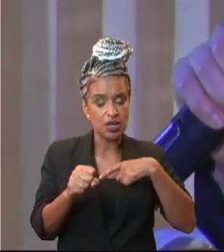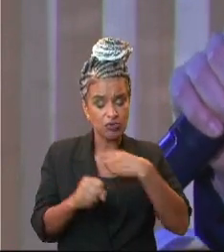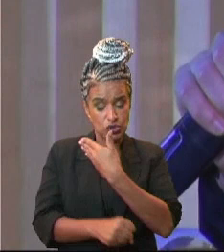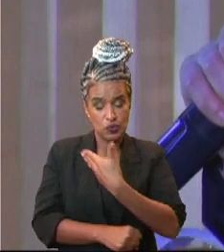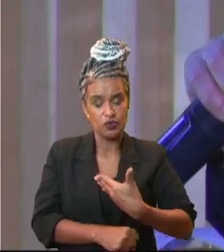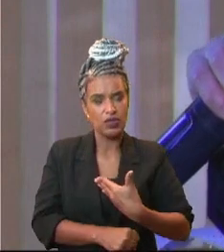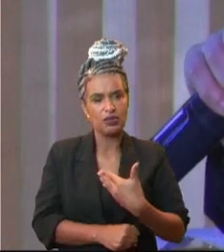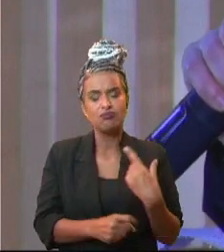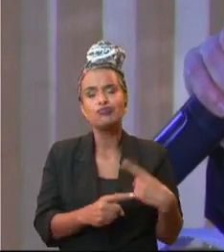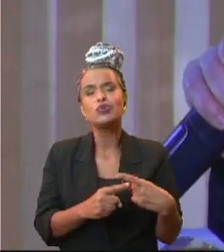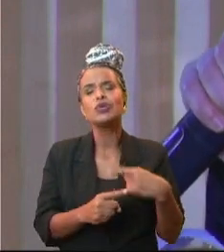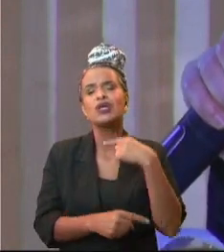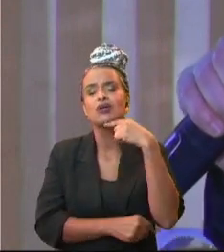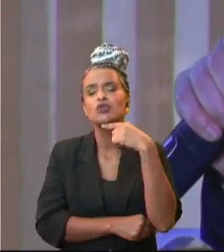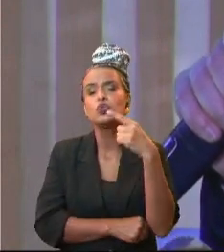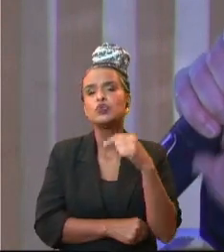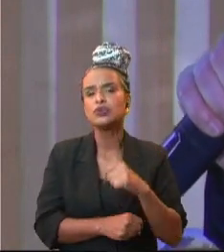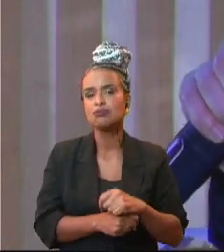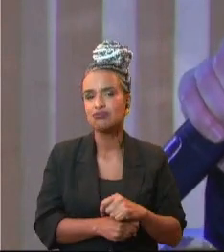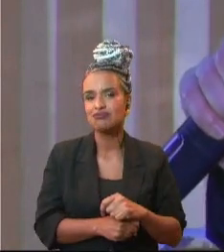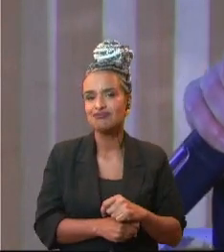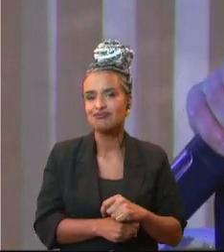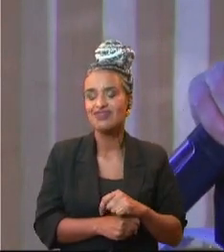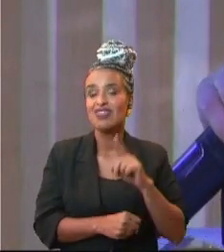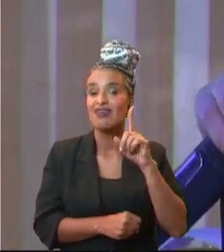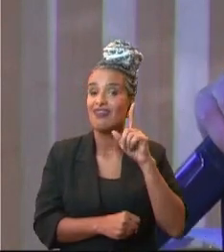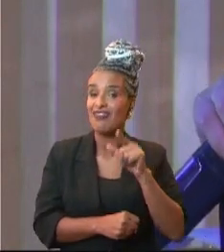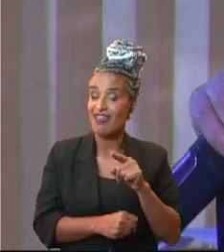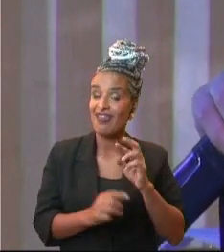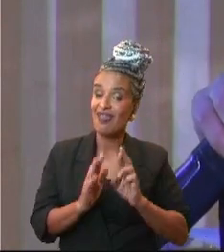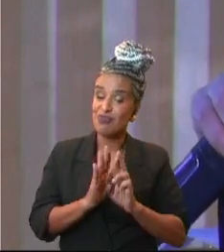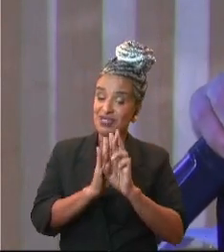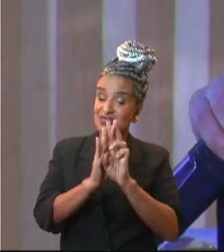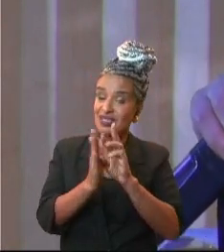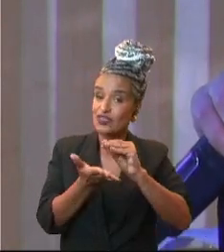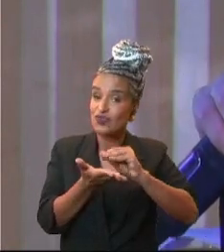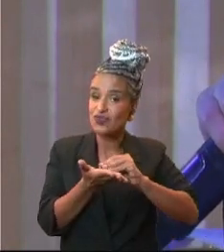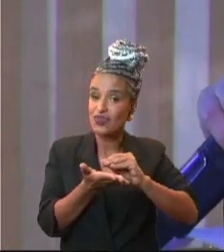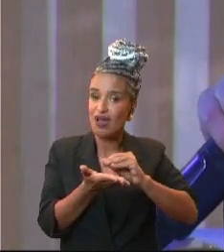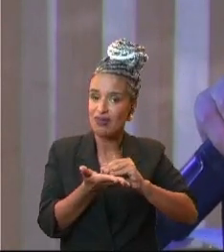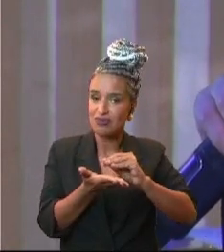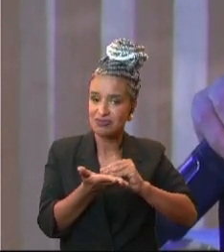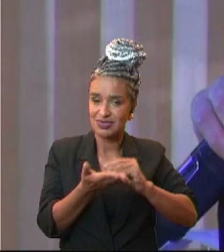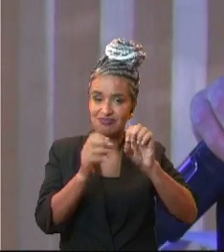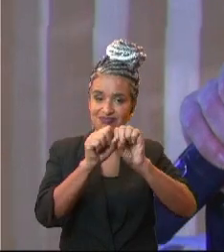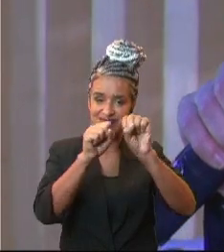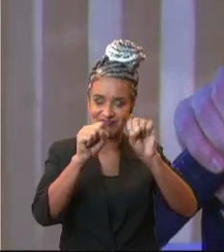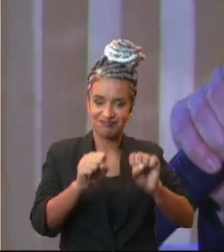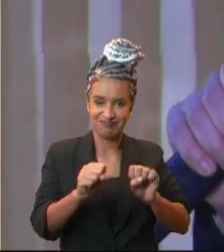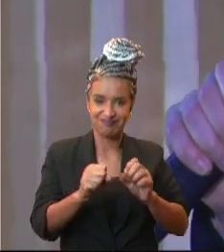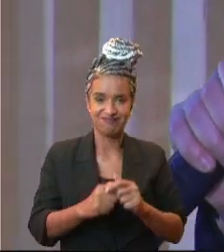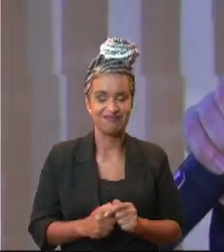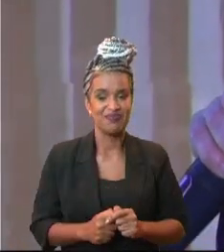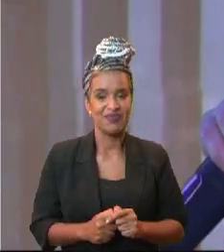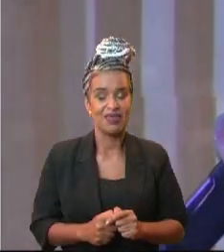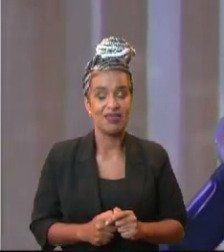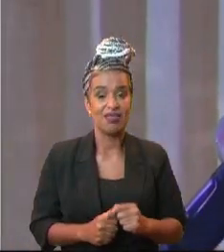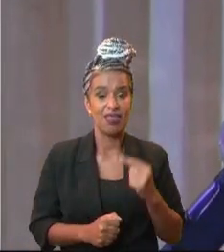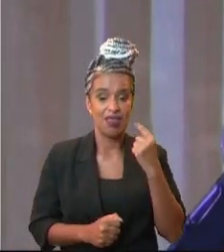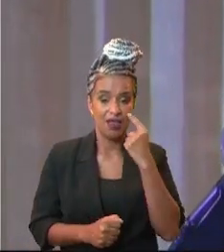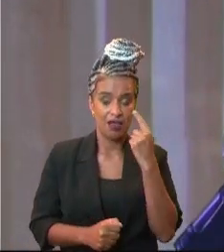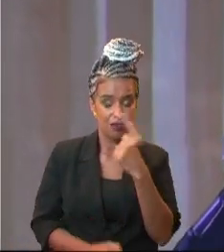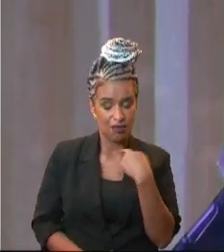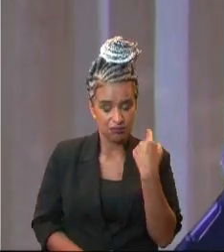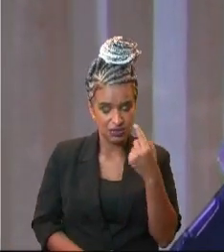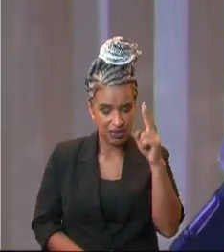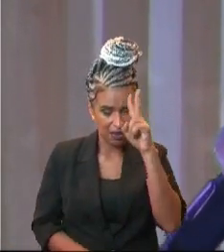será? Justamente a parte que não está representada nesse sistema. Não é? Então, a gente tem que começar